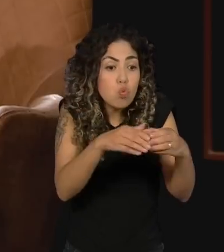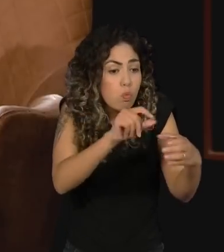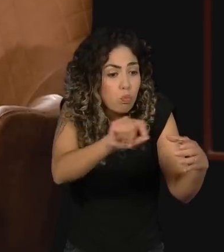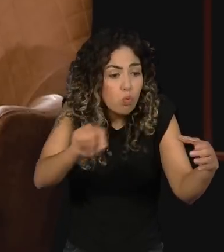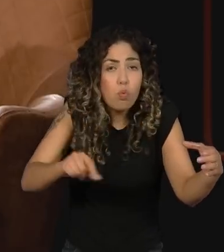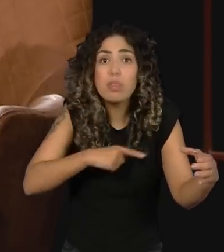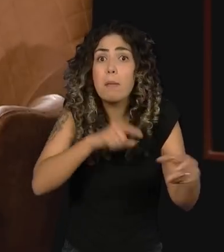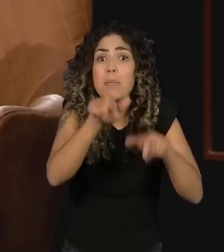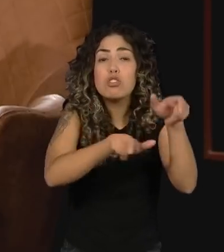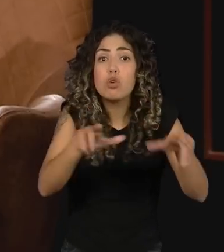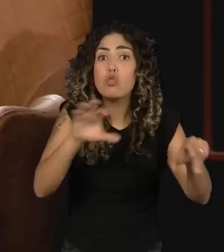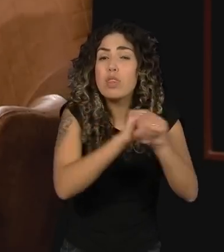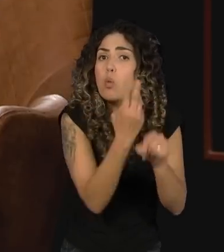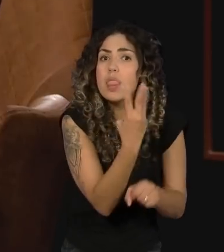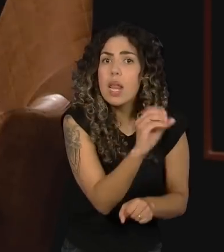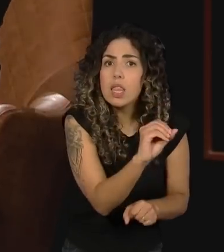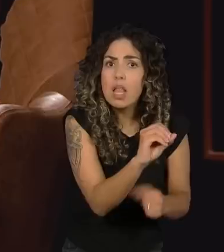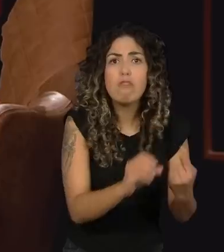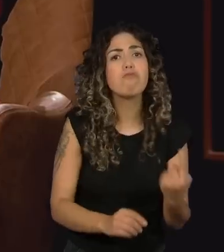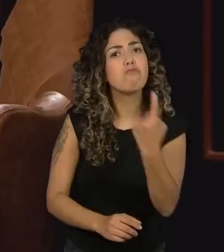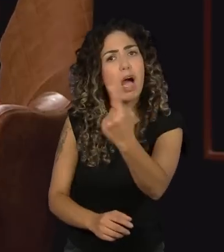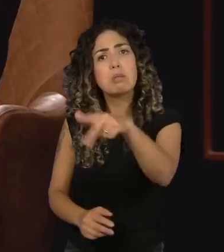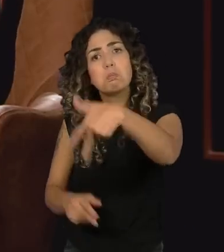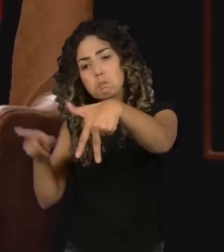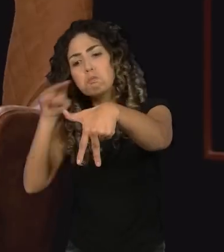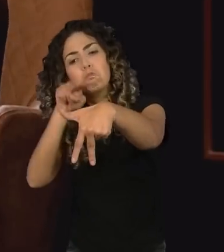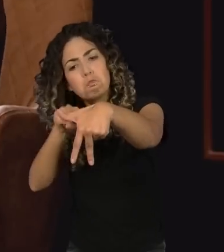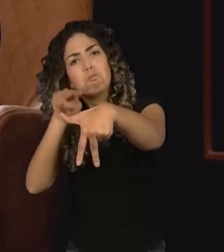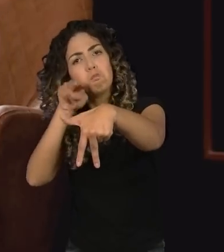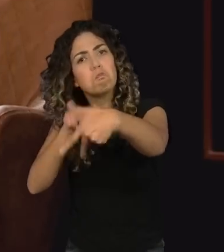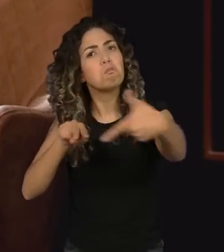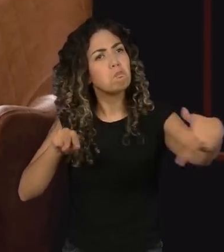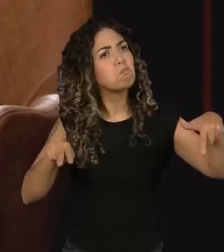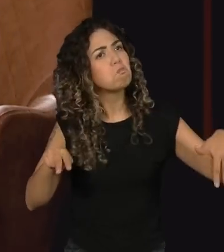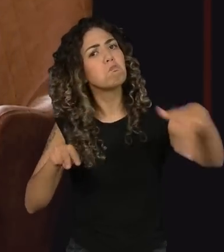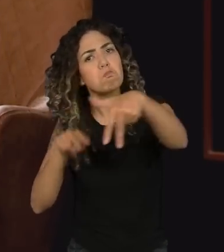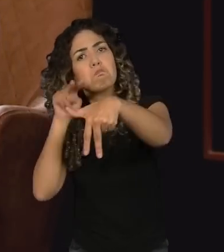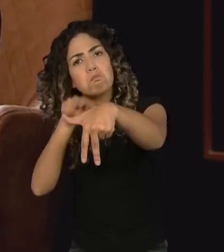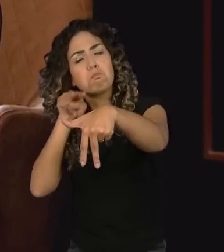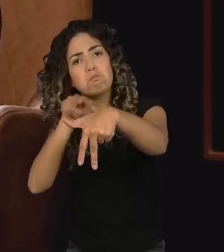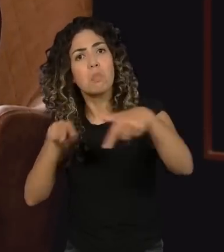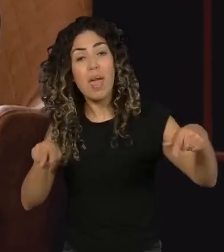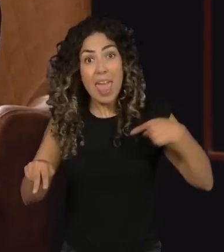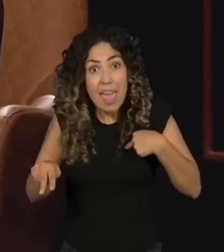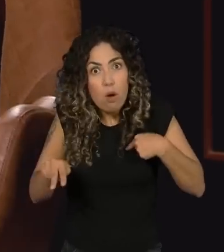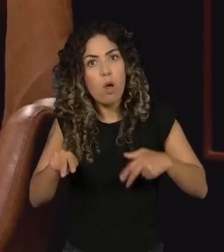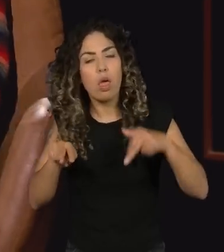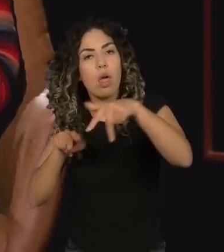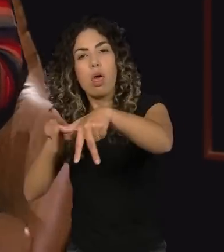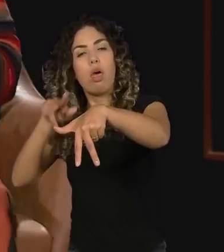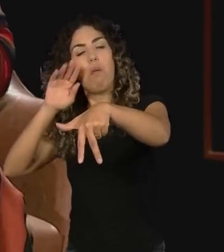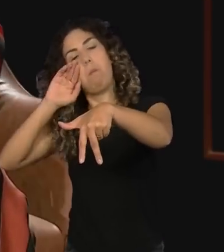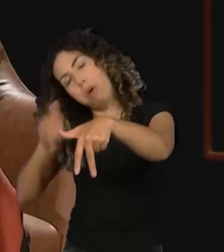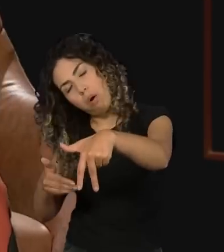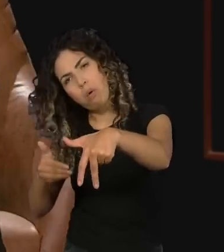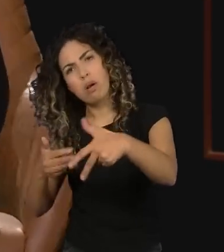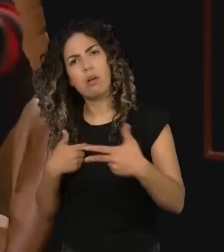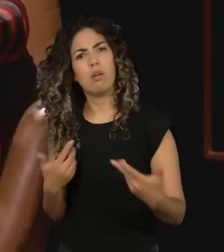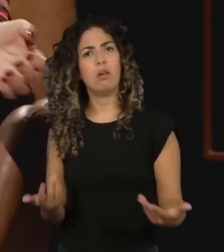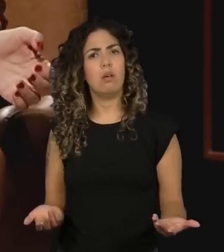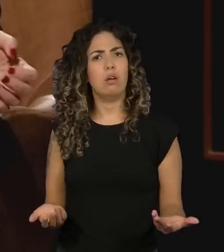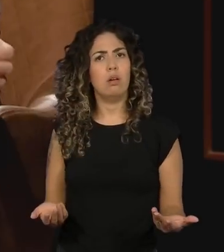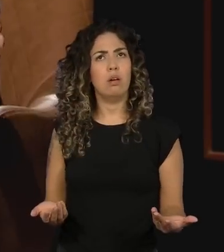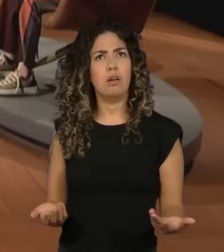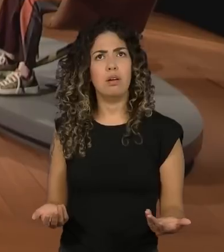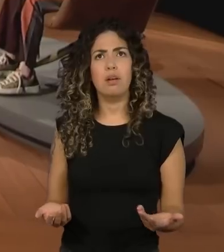comigo. Cara, ele está querendo me dizer alguma coisa, não é possível. Aí, eu não posso fazer aqui, né?